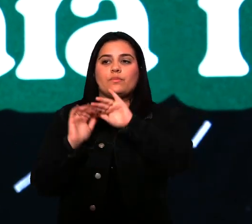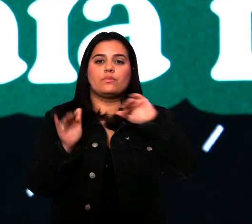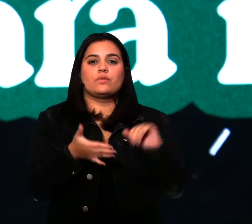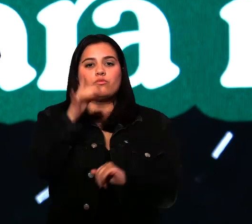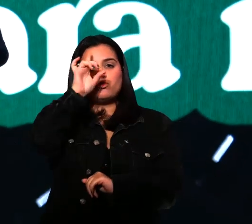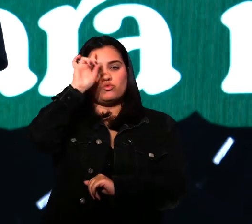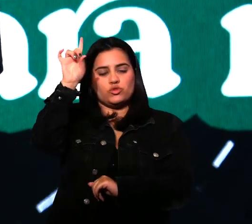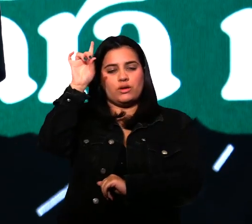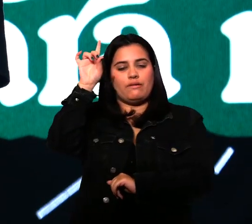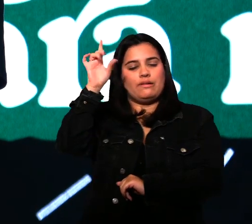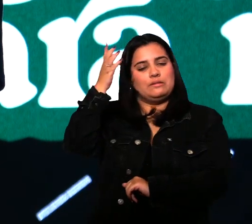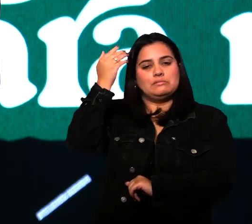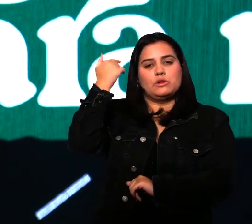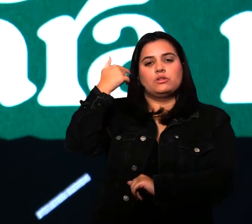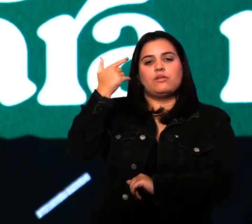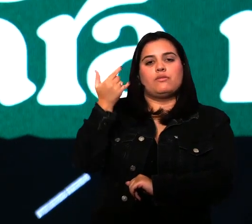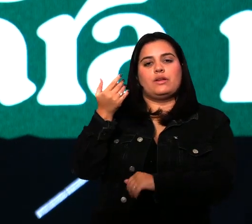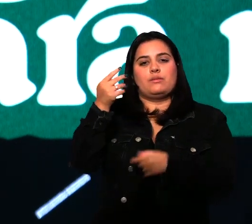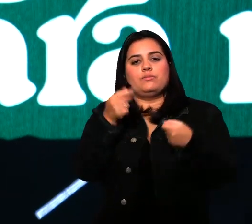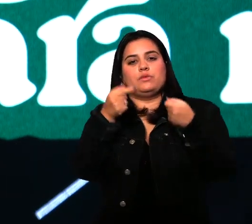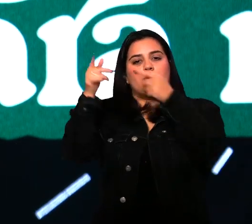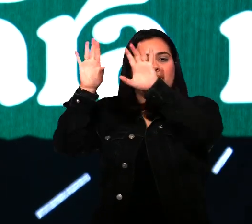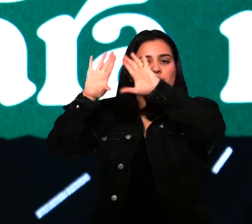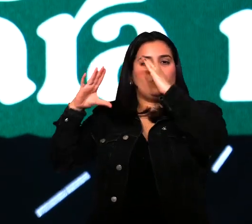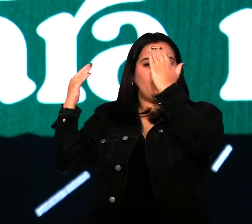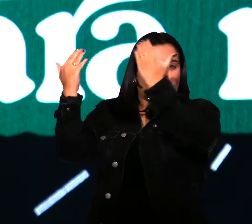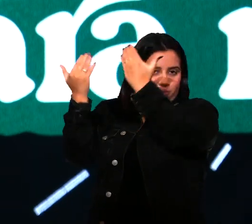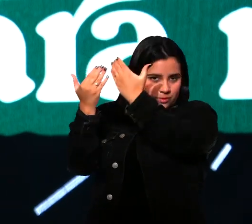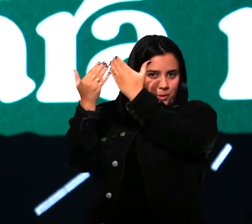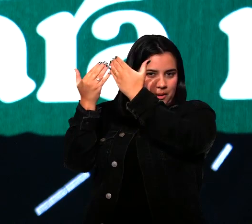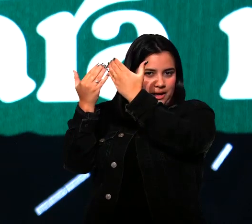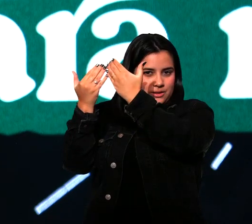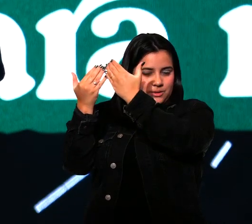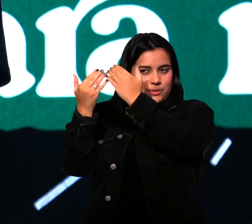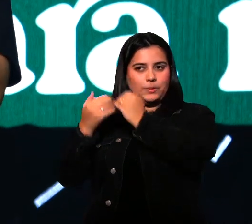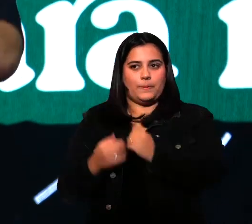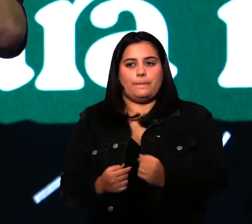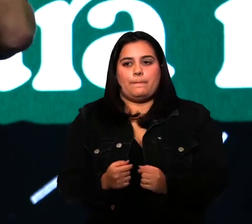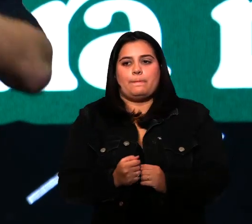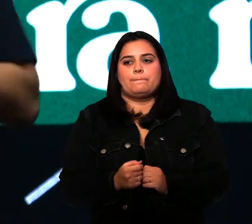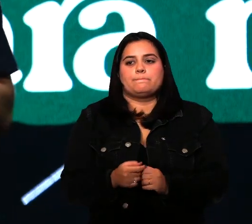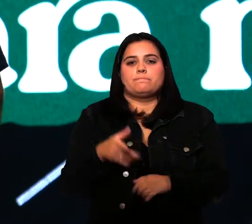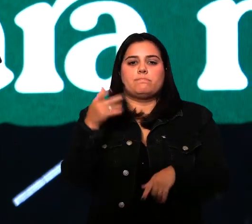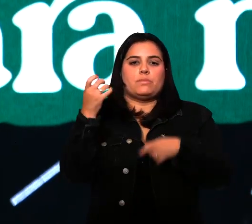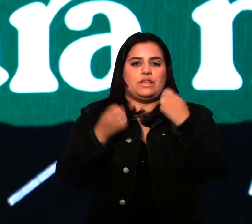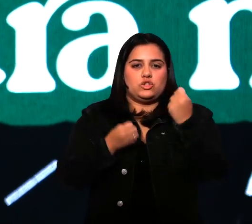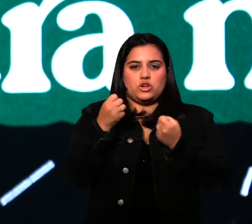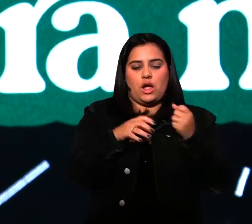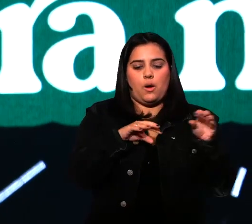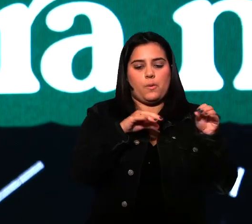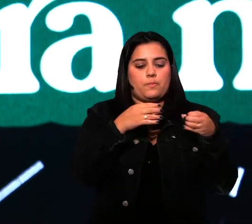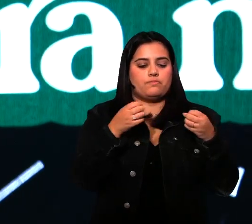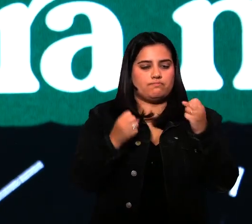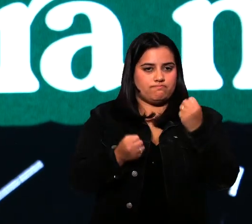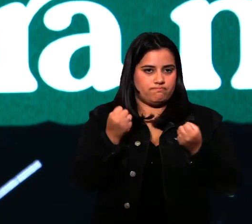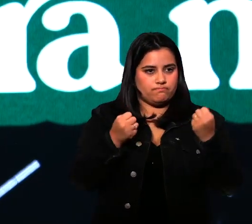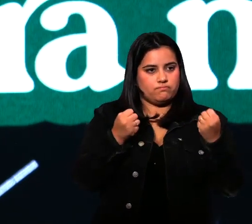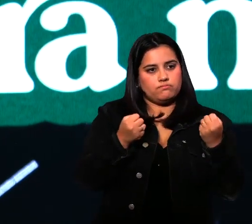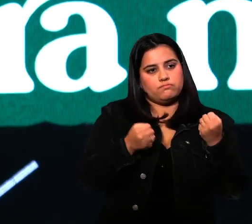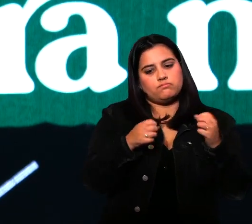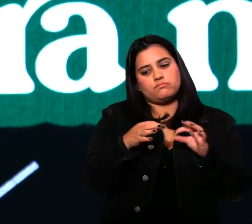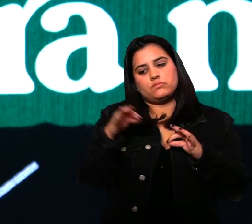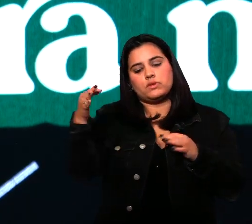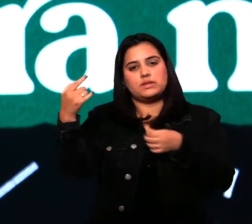congresso, fui convidado, fui de ouvinte junto lá no negócio. Aí fomos de carro para uma outra cidade, estava o